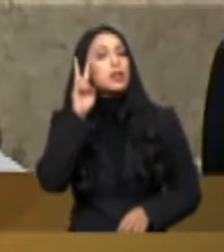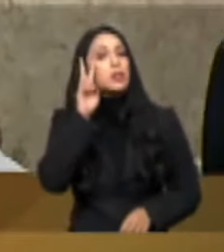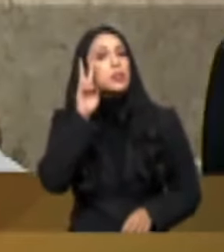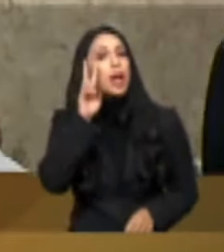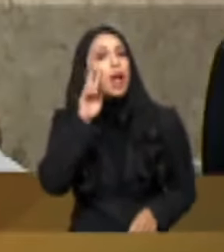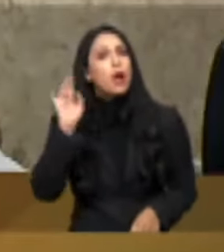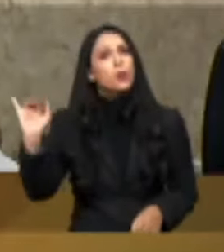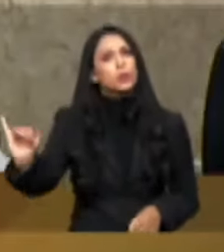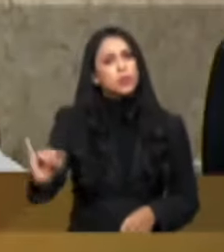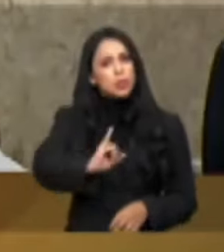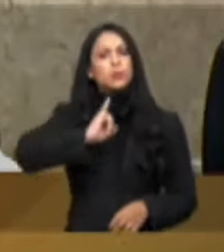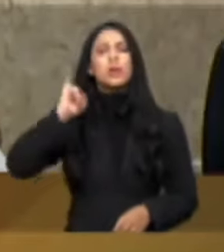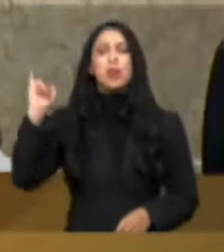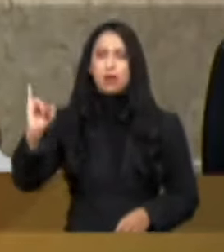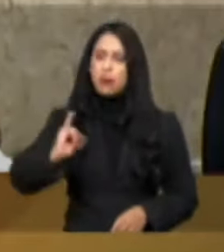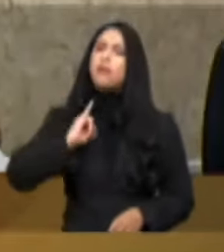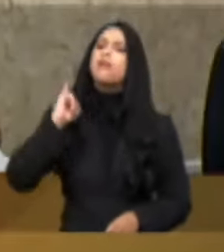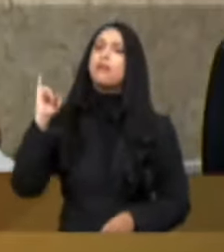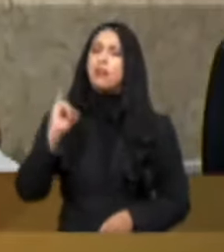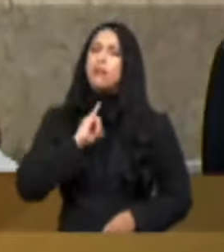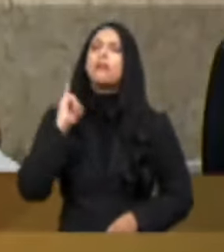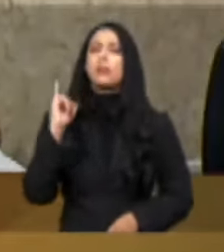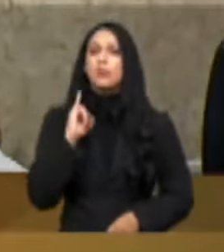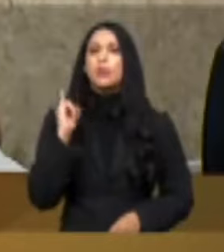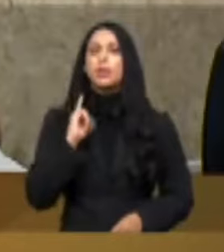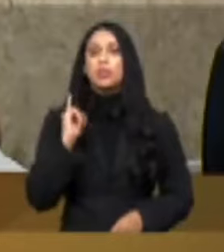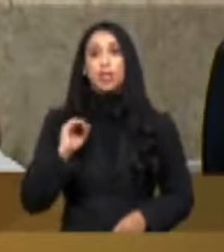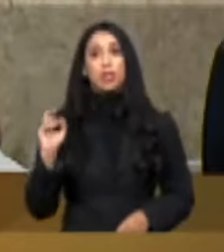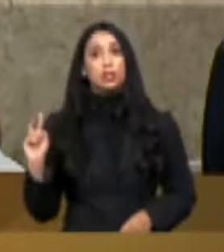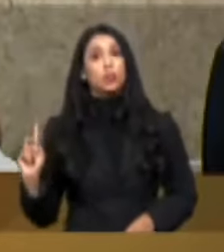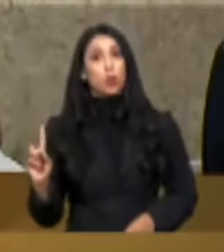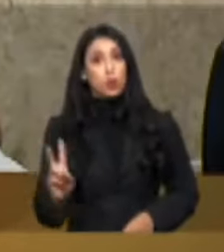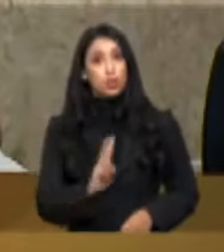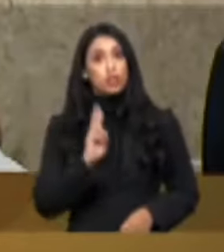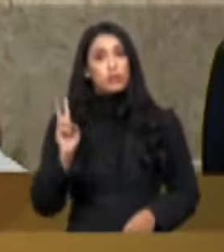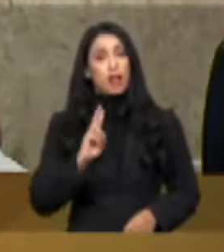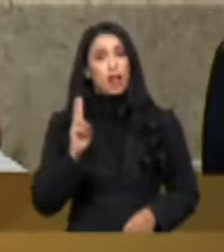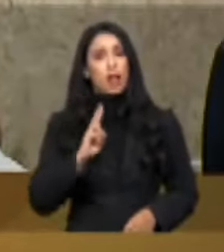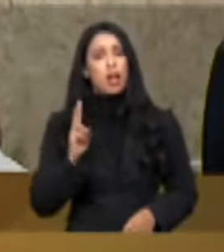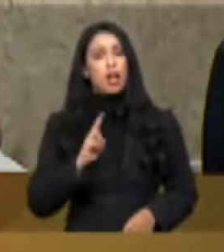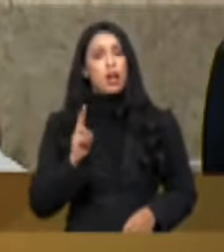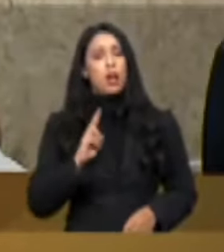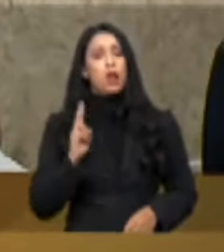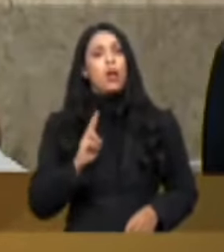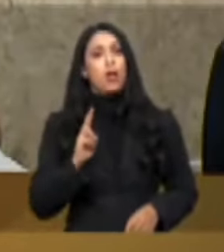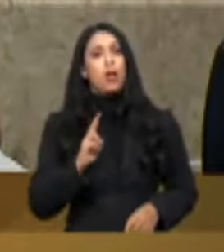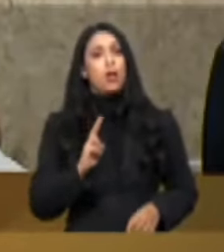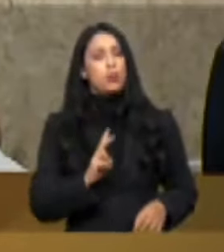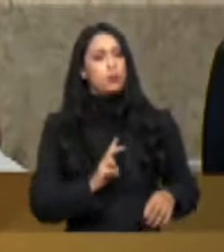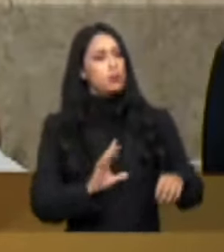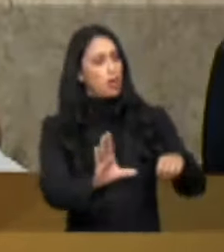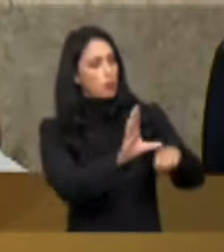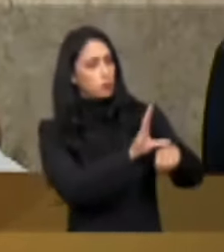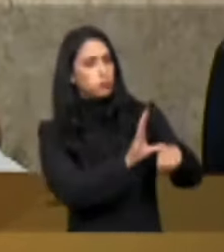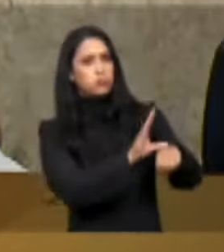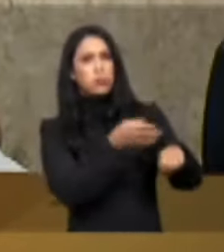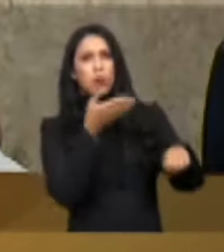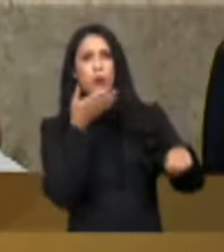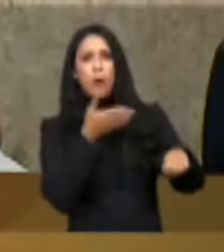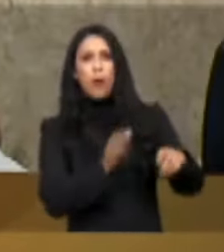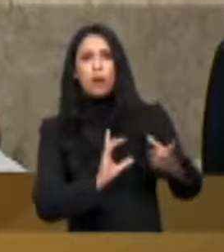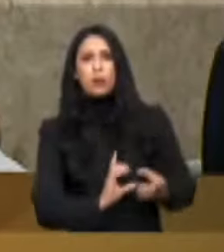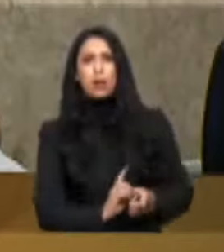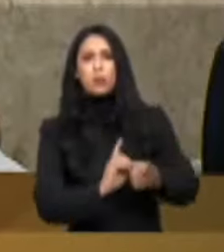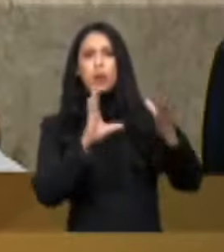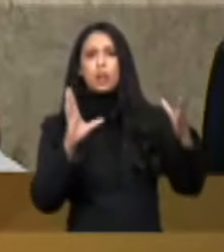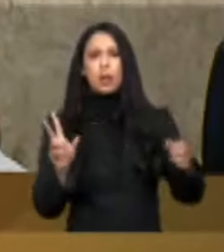do quão importante é cultivar os valores do constitucionalismo democrático com a